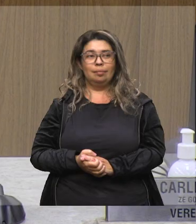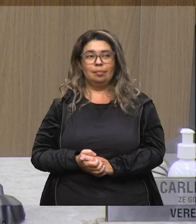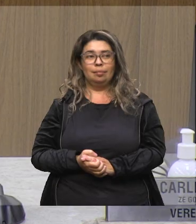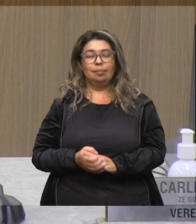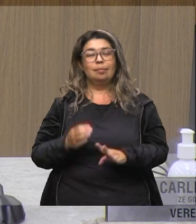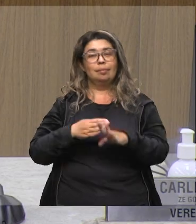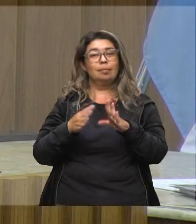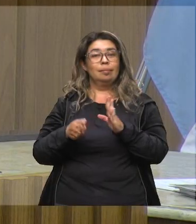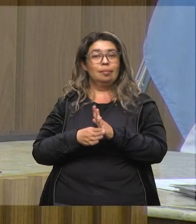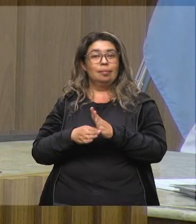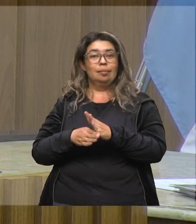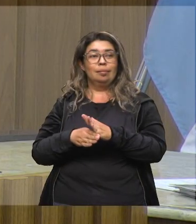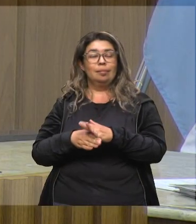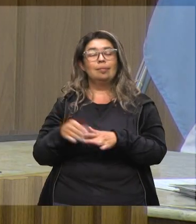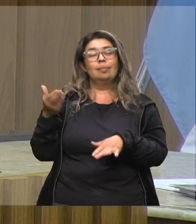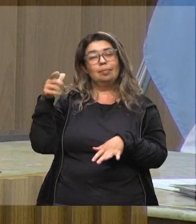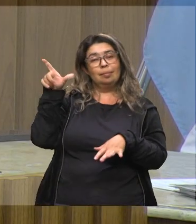zelo,